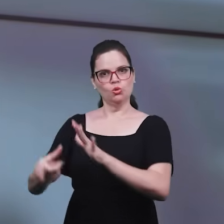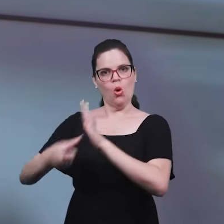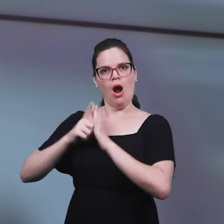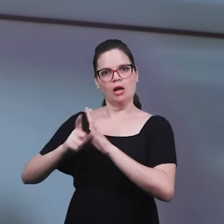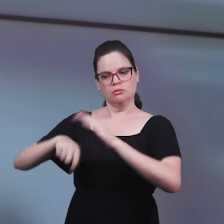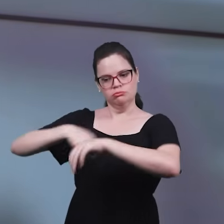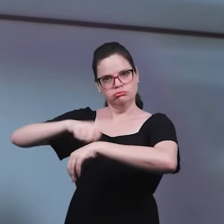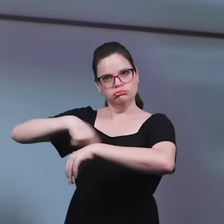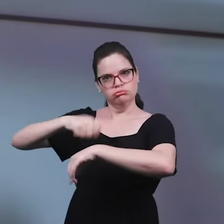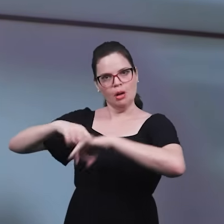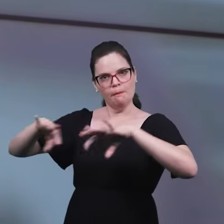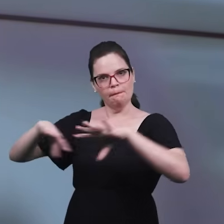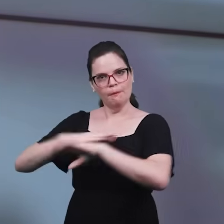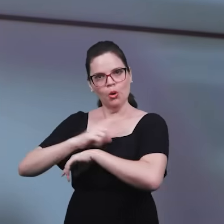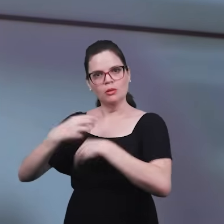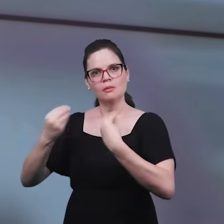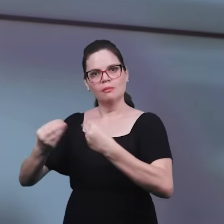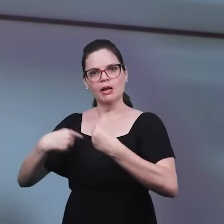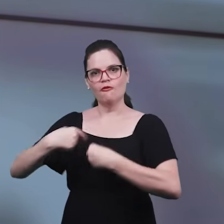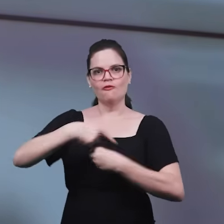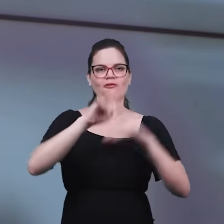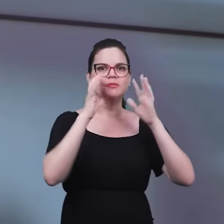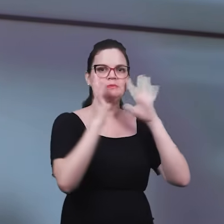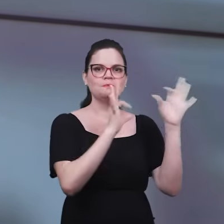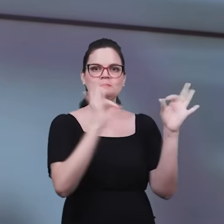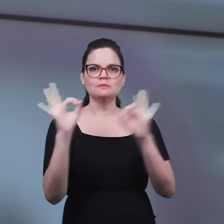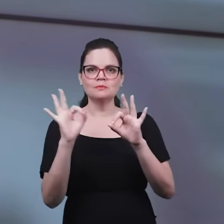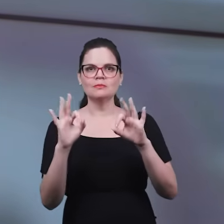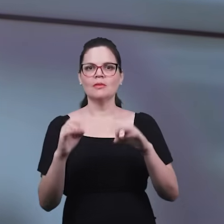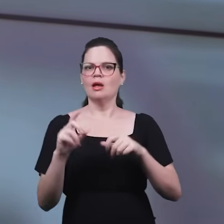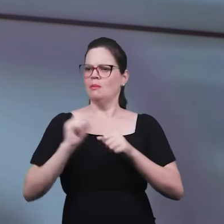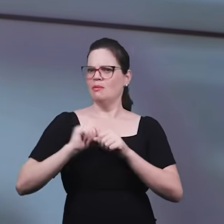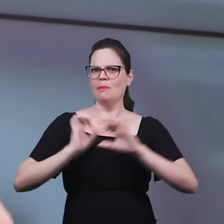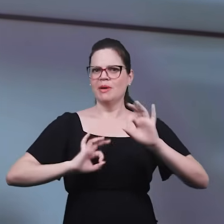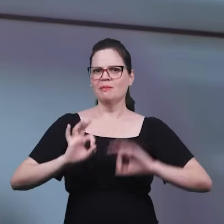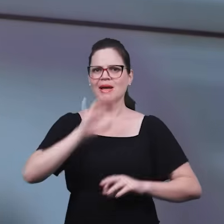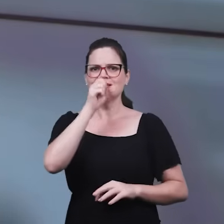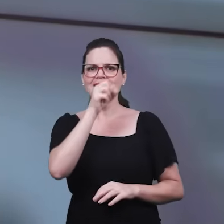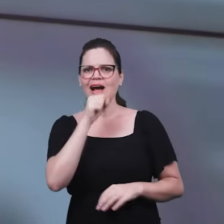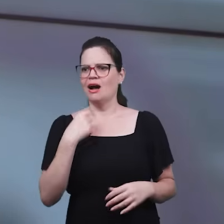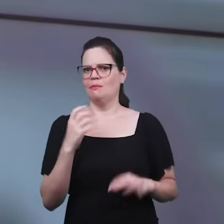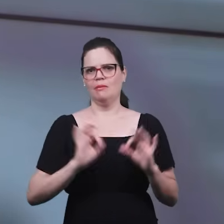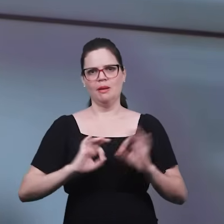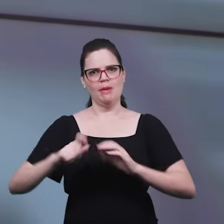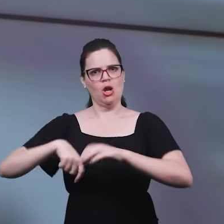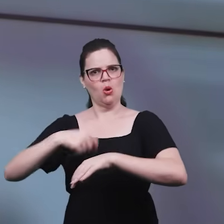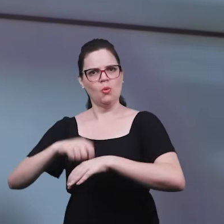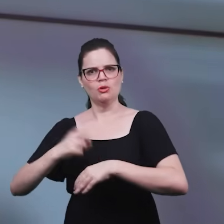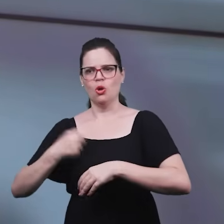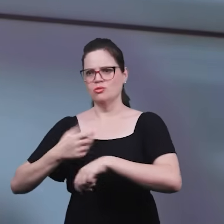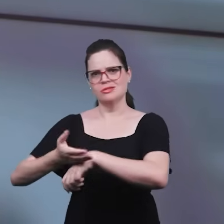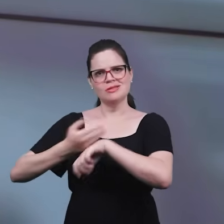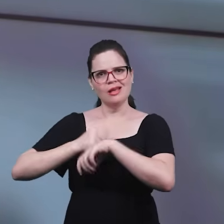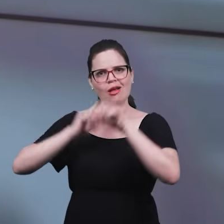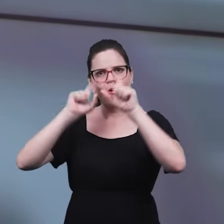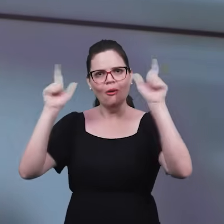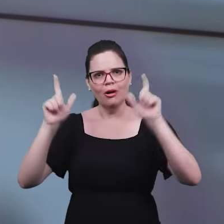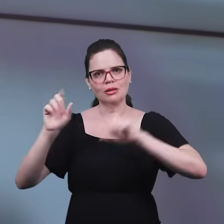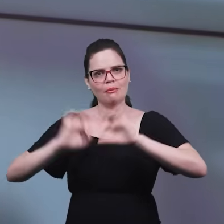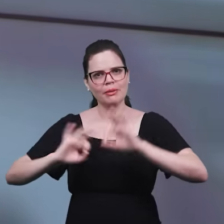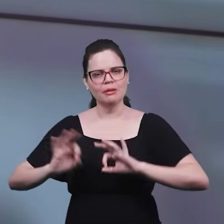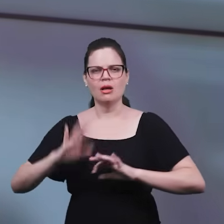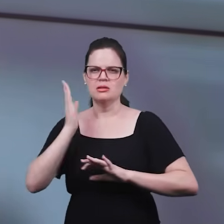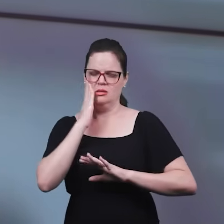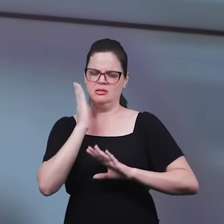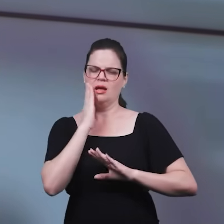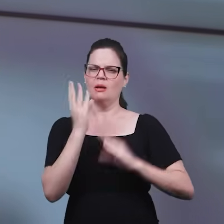tudo organizado para participar dessa grande festa. Fazer no sábado, no dia anterior, mais cedo, né? E as irmãs